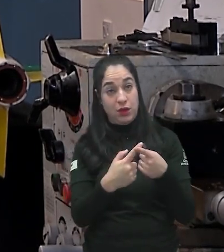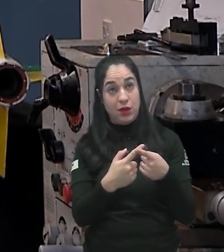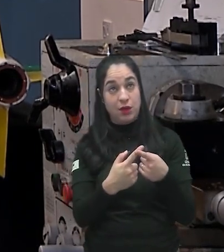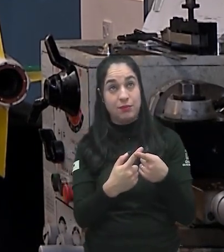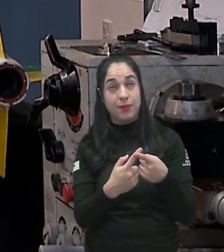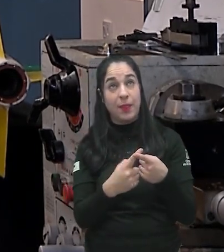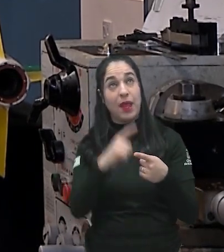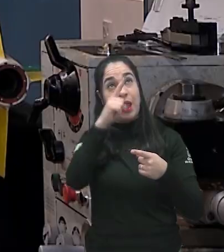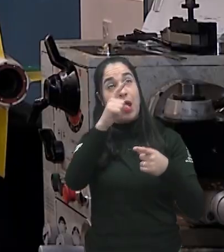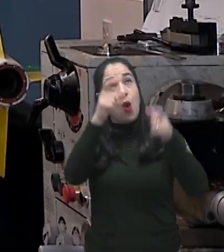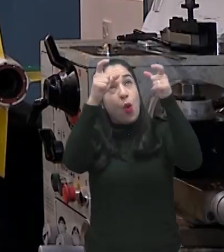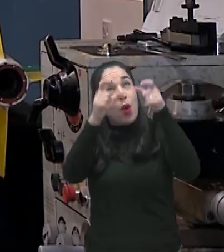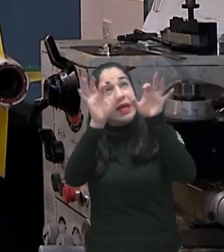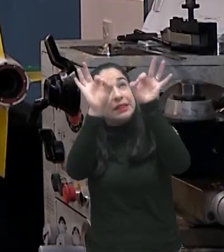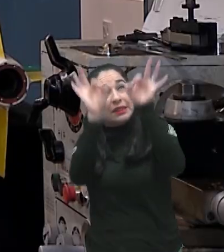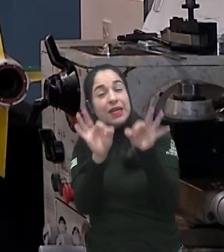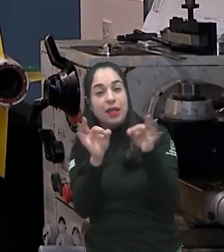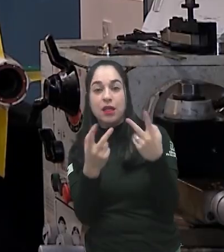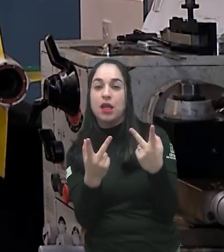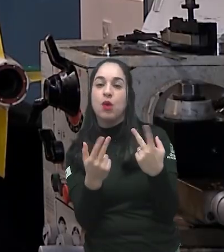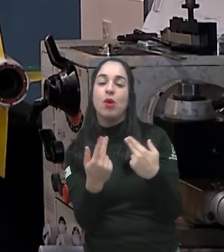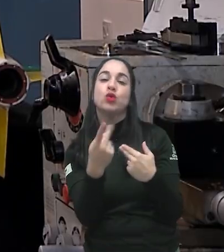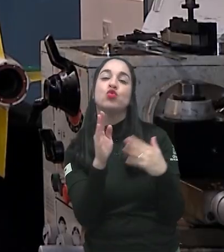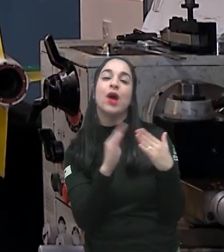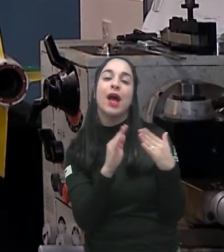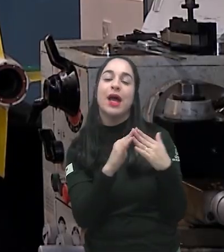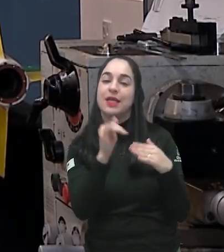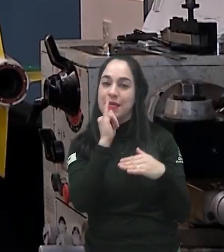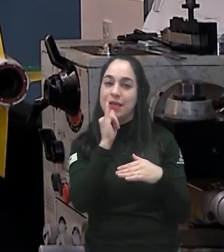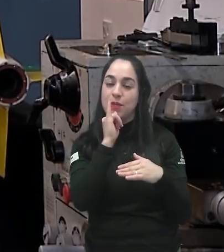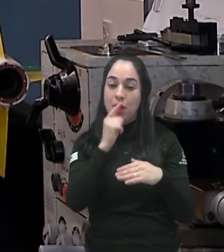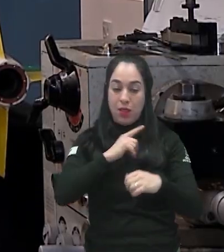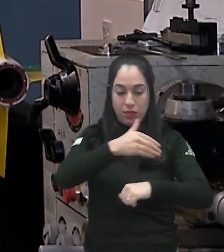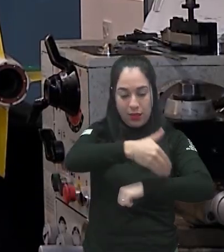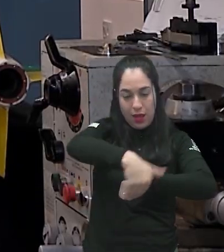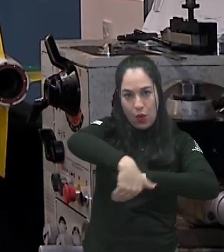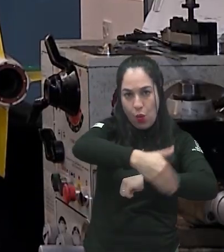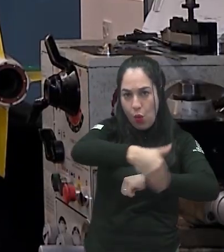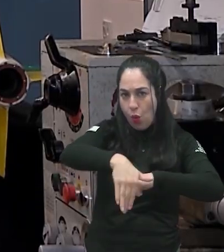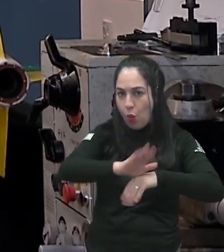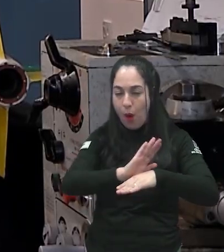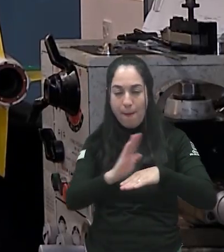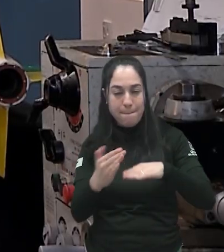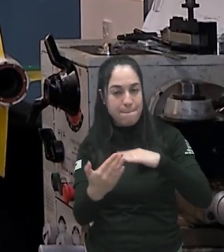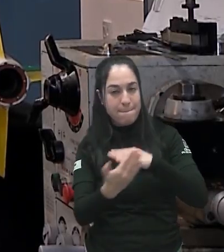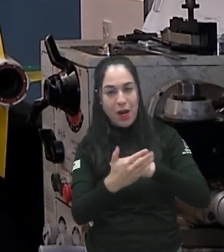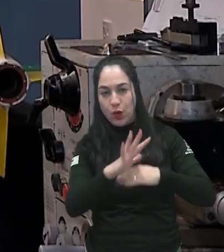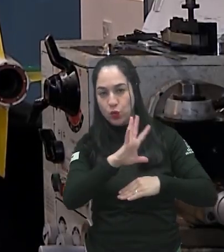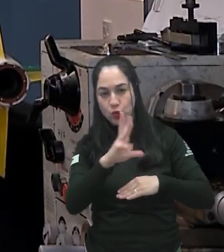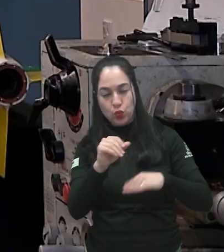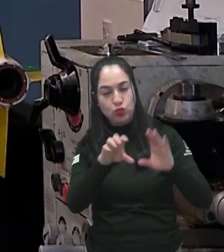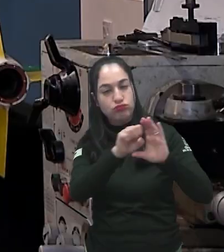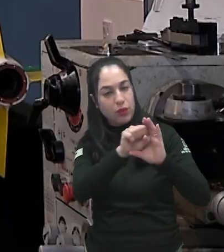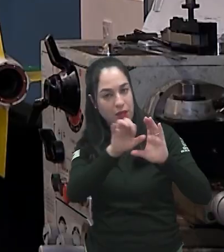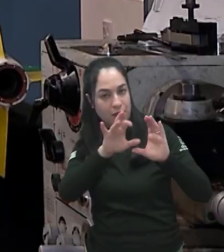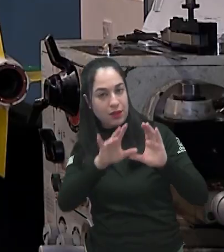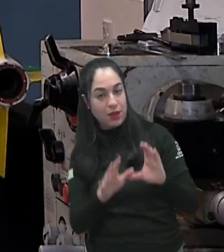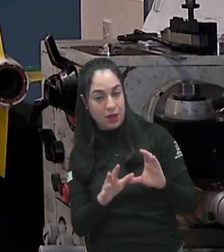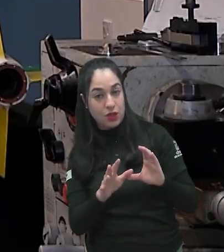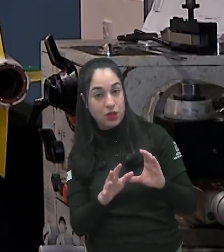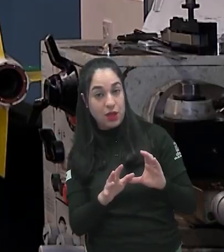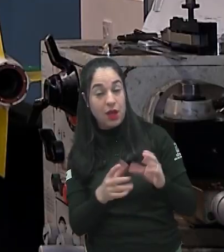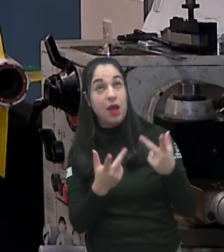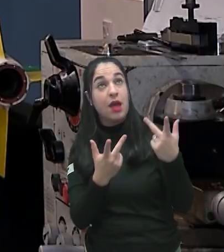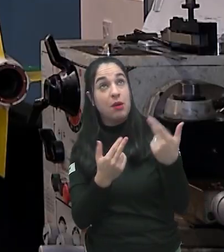uma órbita espacial, ela é como um endereço no espaço. Então, como o endereço da sua casa tem rua, bairro, CEP, número,